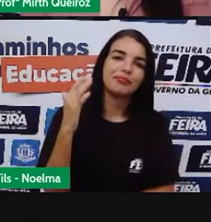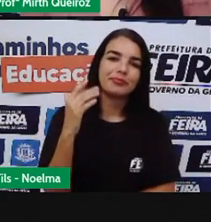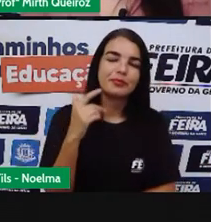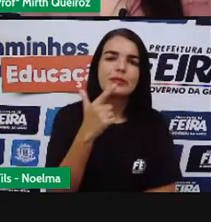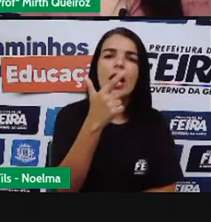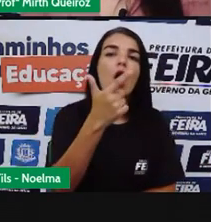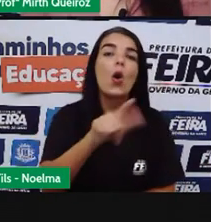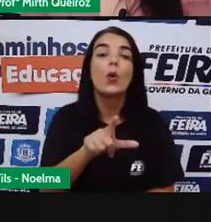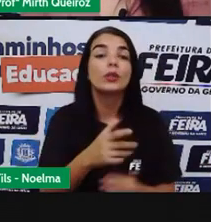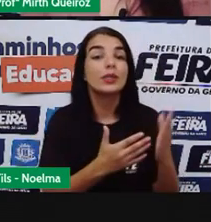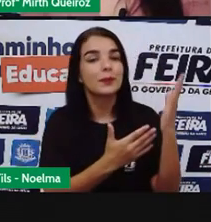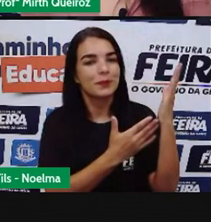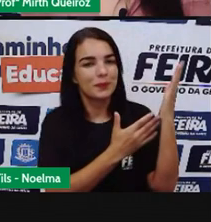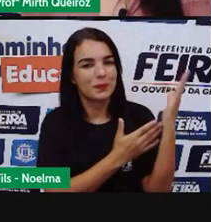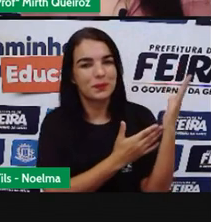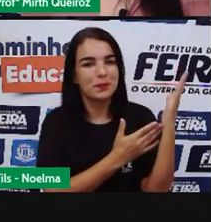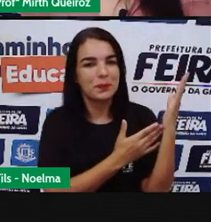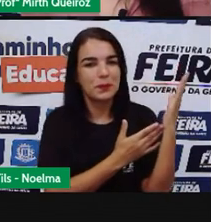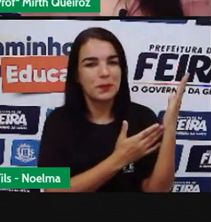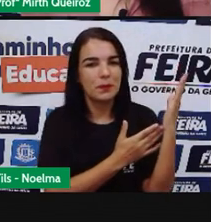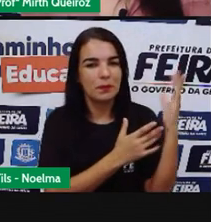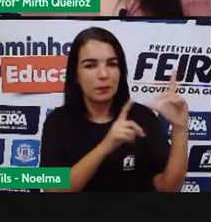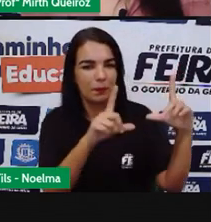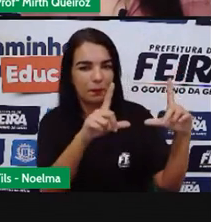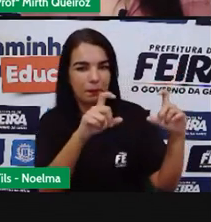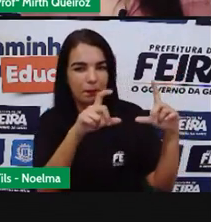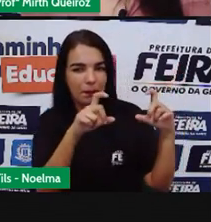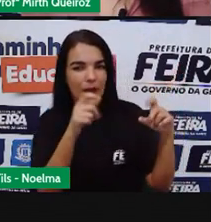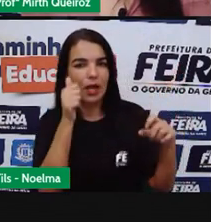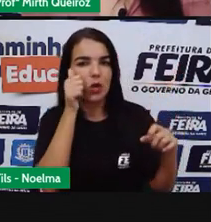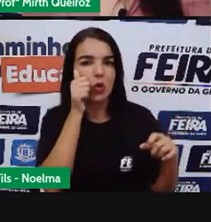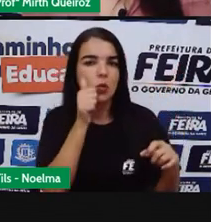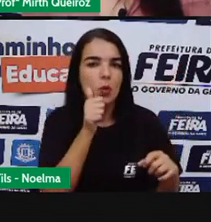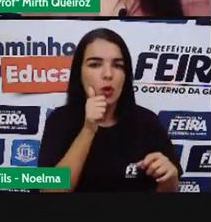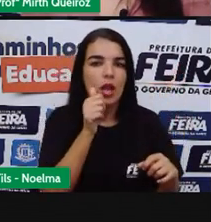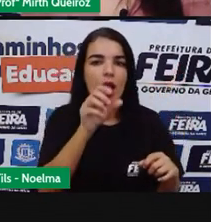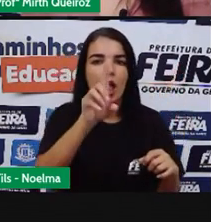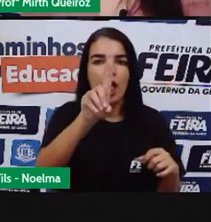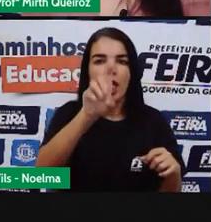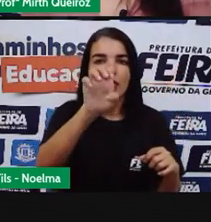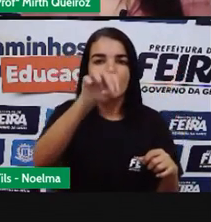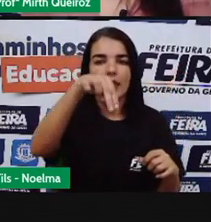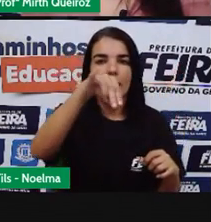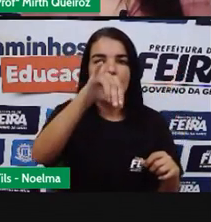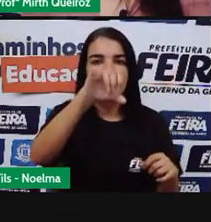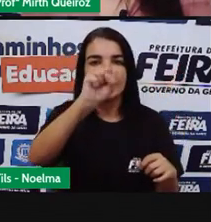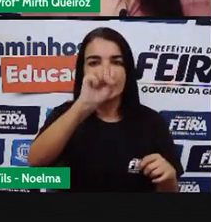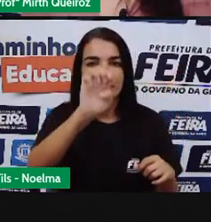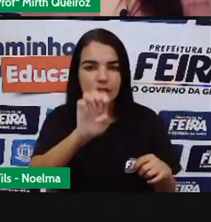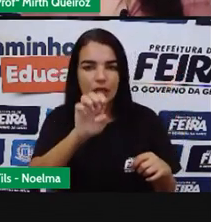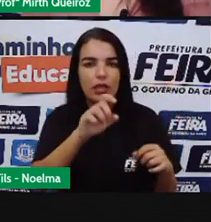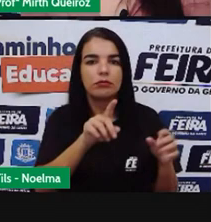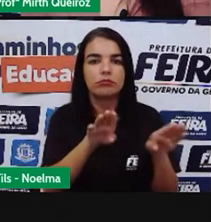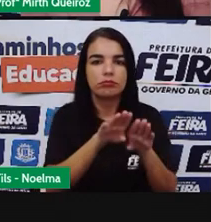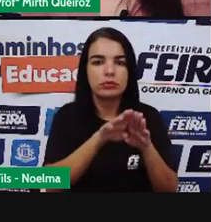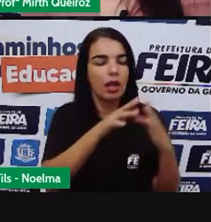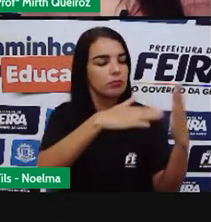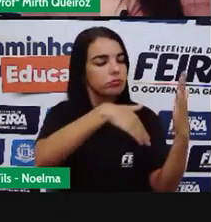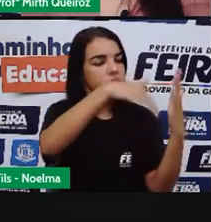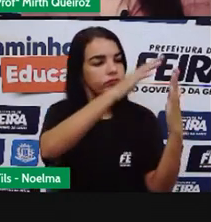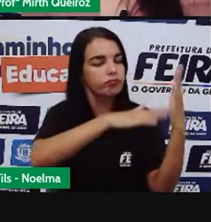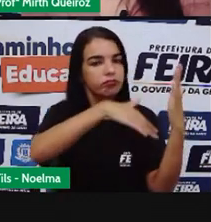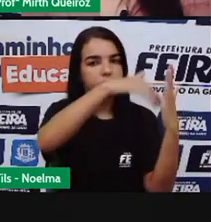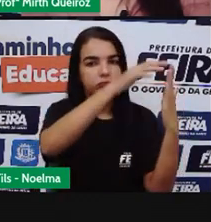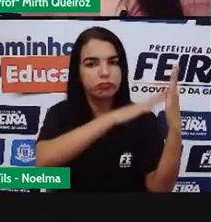mais obras de arte. Aqui foi feita pela pintora Denise, que foi feita a partir da